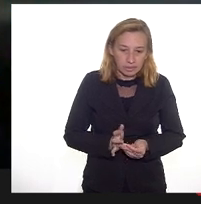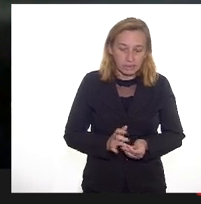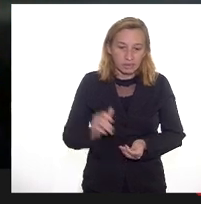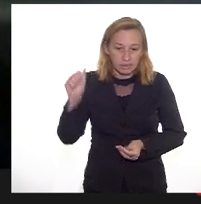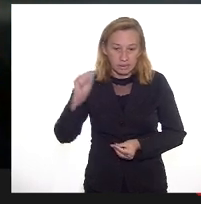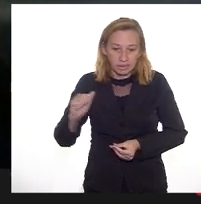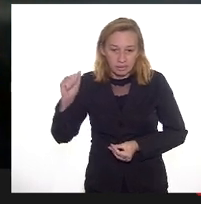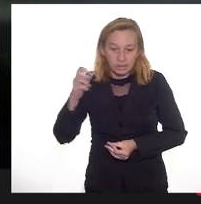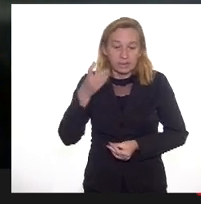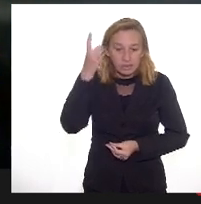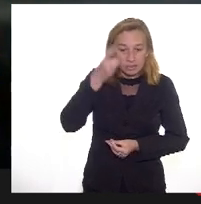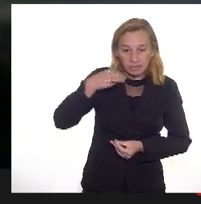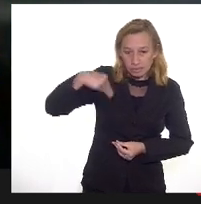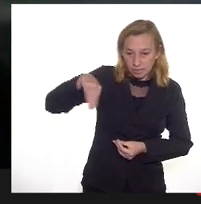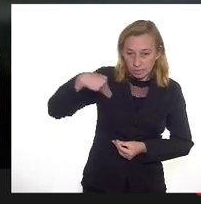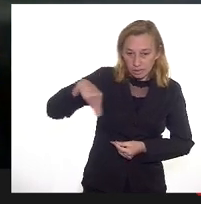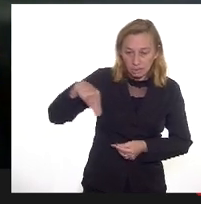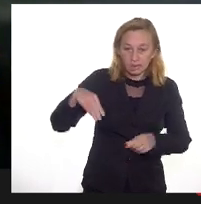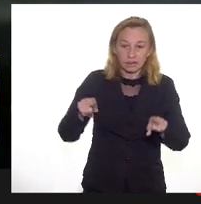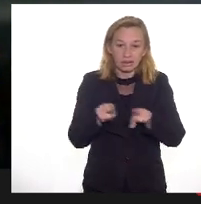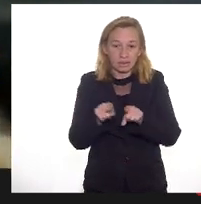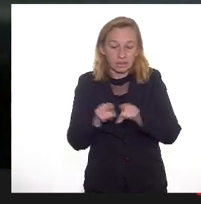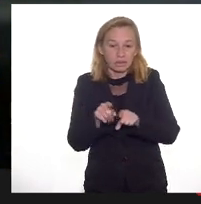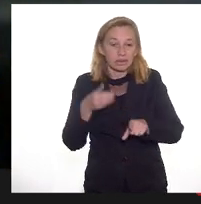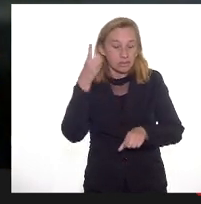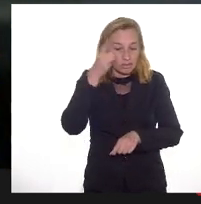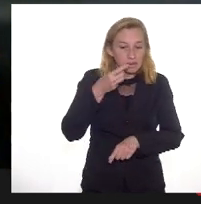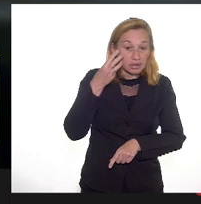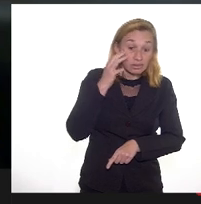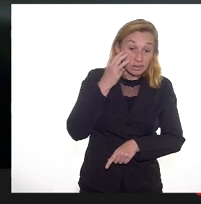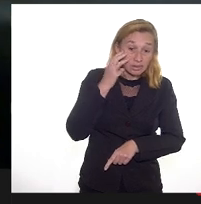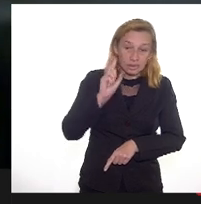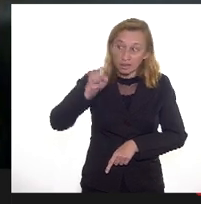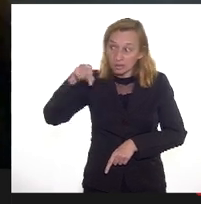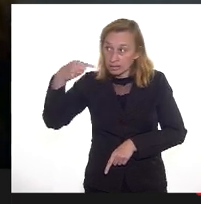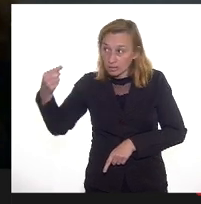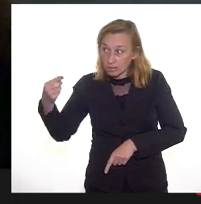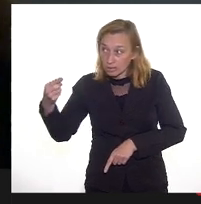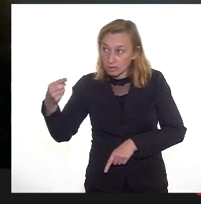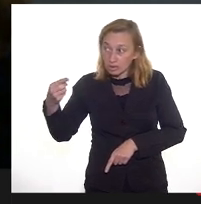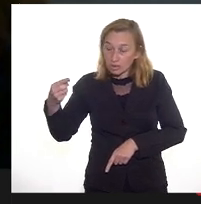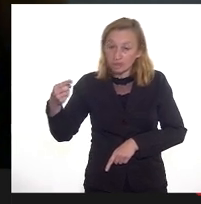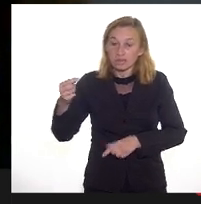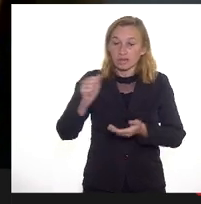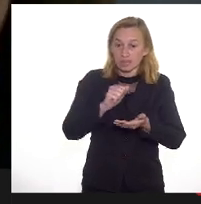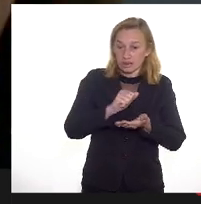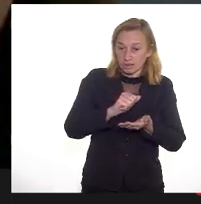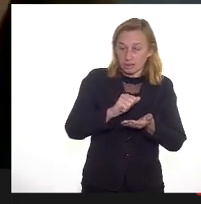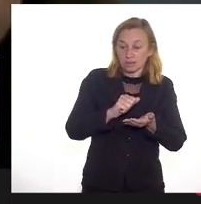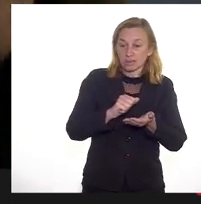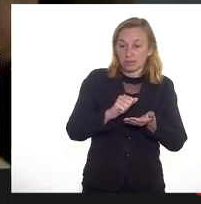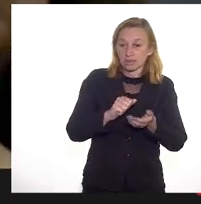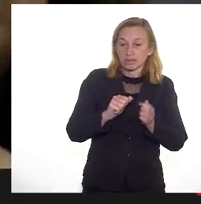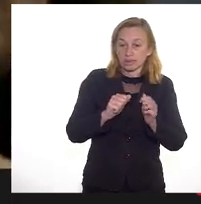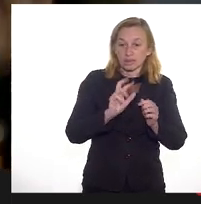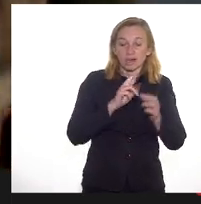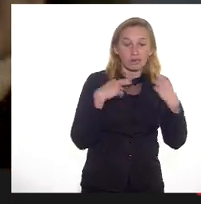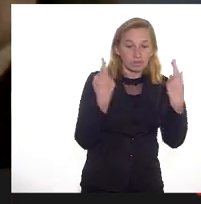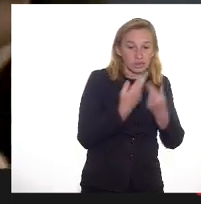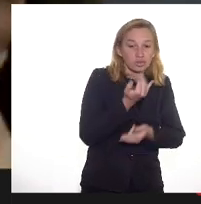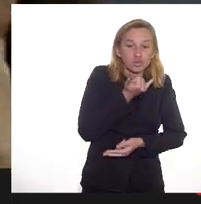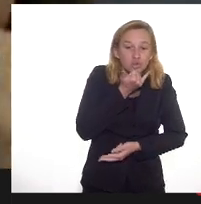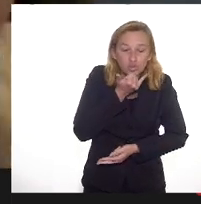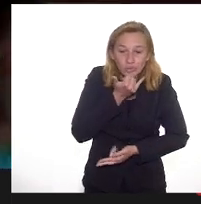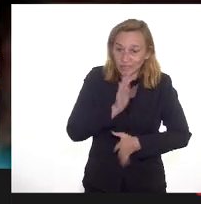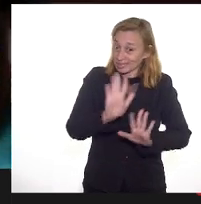deputado Carlos Mix, do deputado Valdec Carneiro, que estão em outra atividade no plenário. Desculpa,